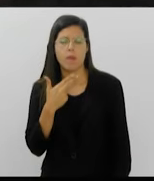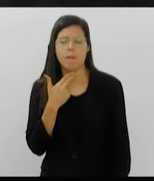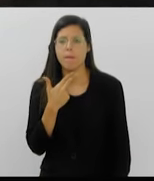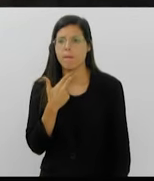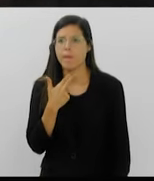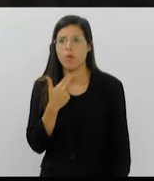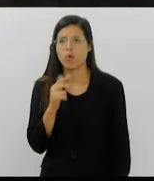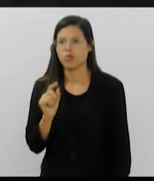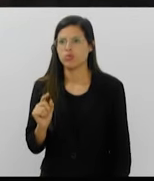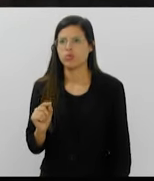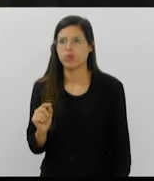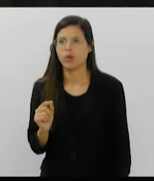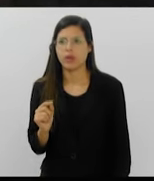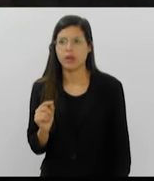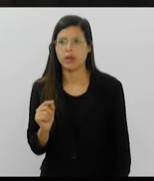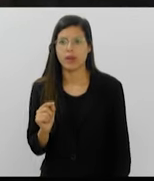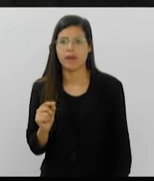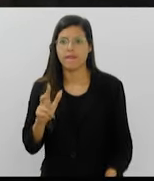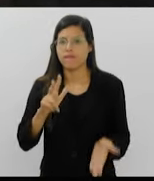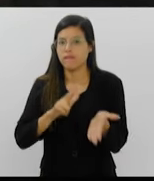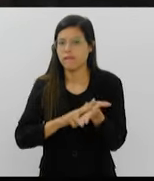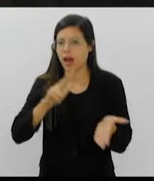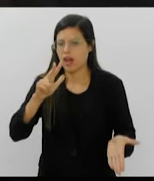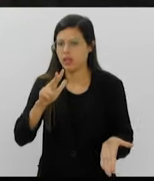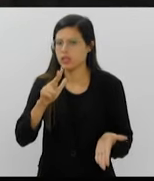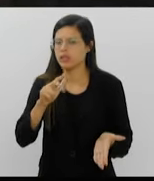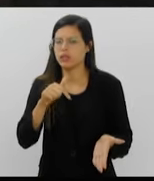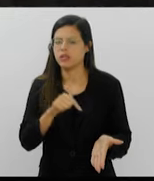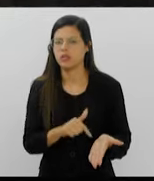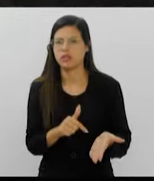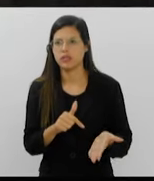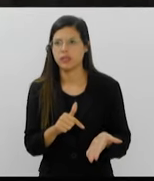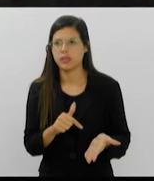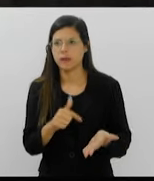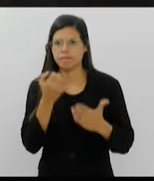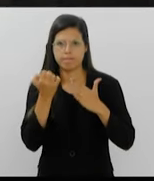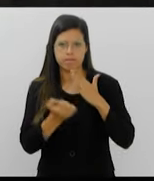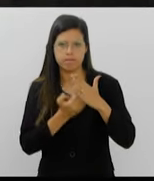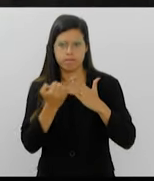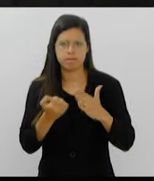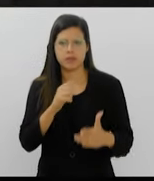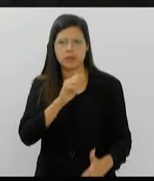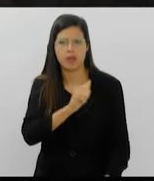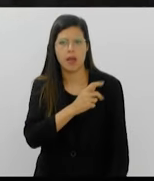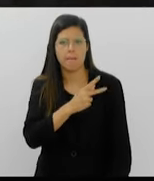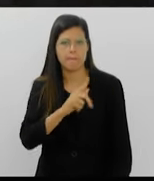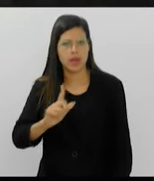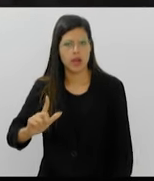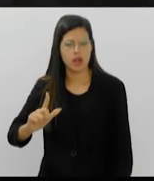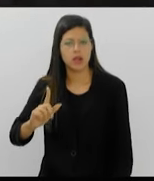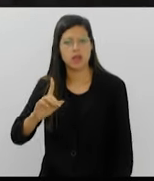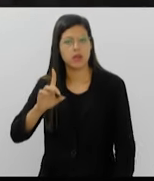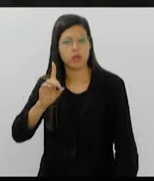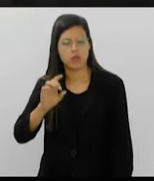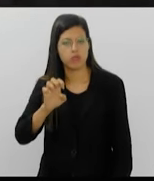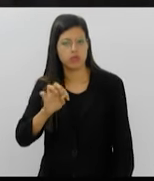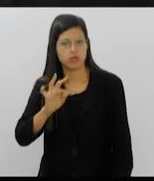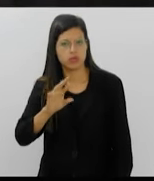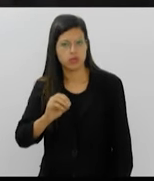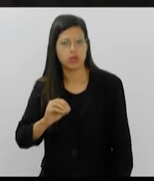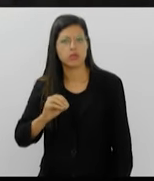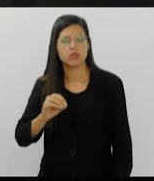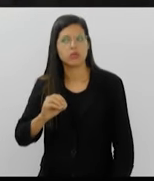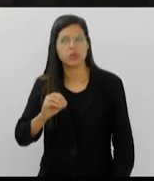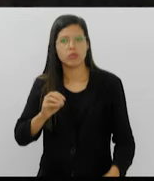instrumento para validar e dar legitimidade a essa empresa, a PL, ao Detro, na máfia do